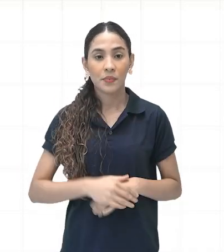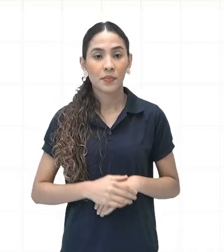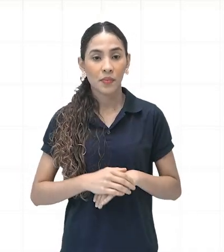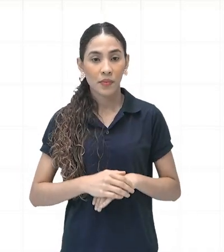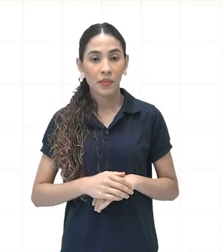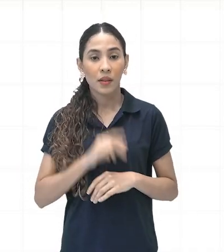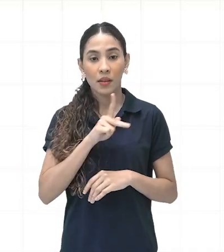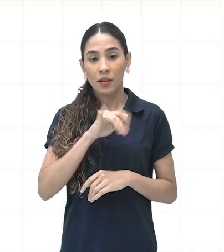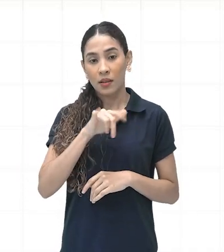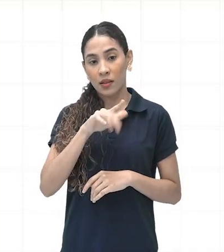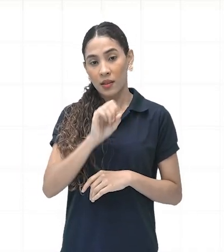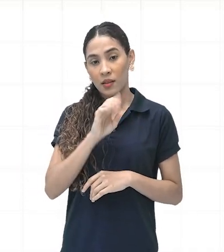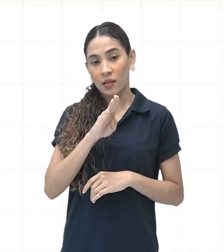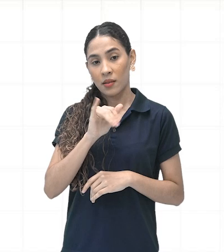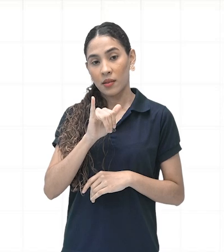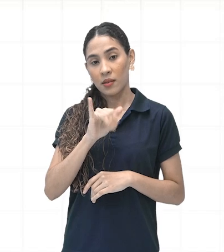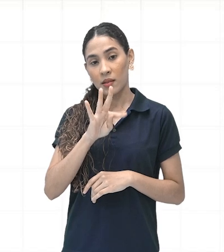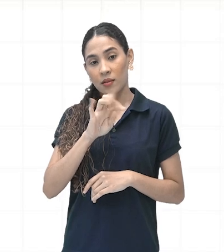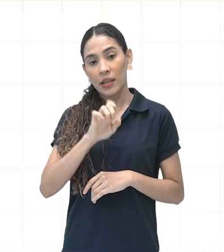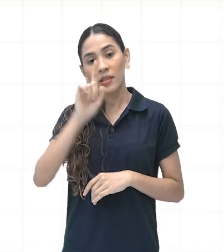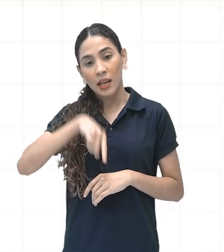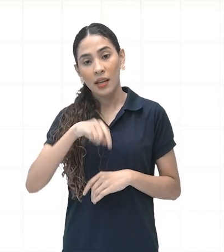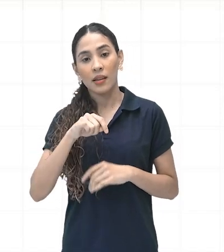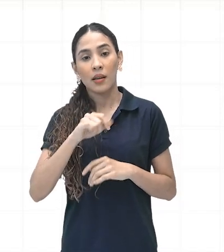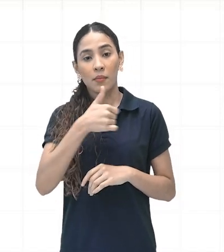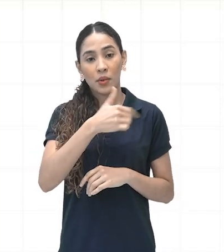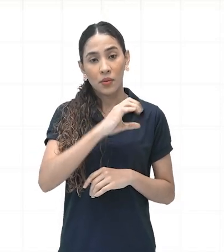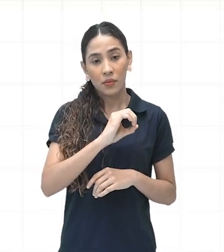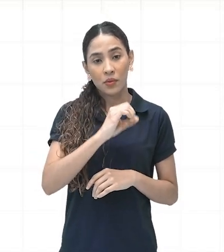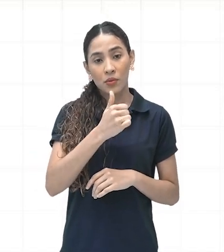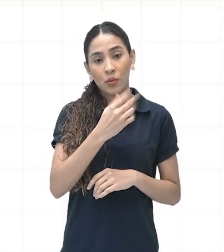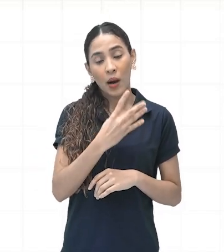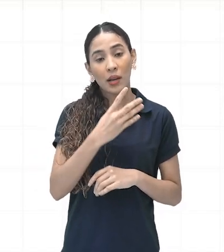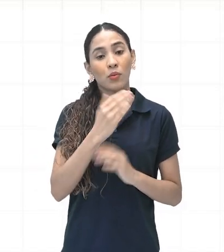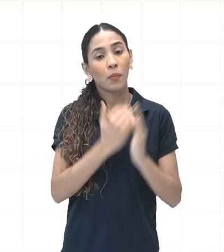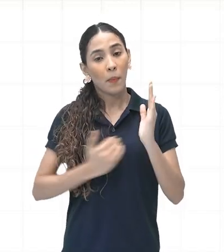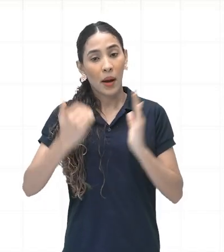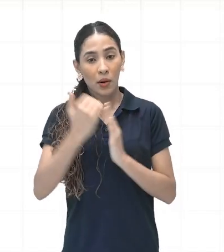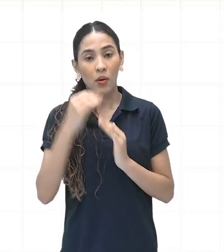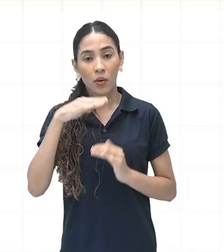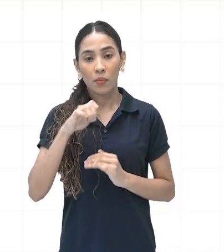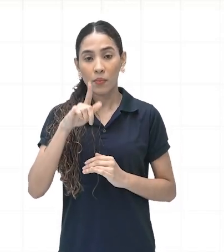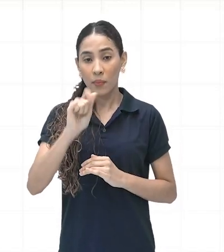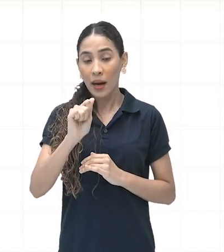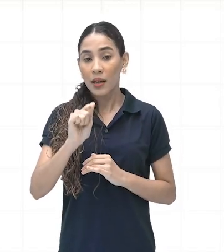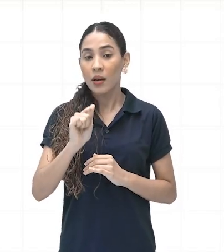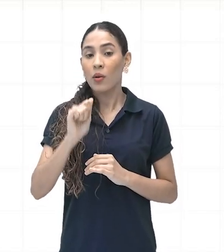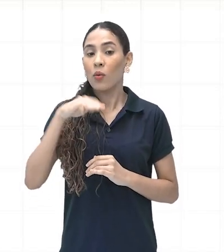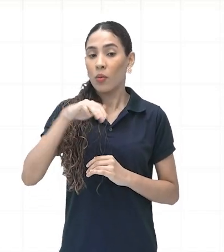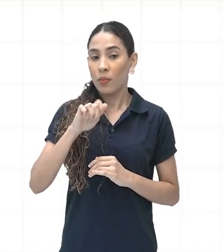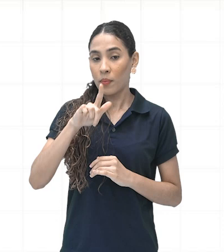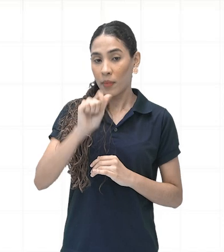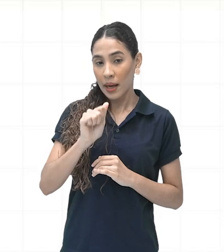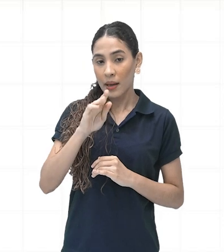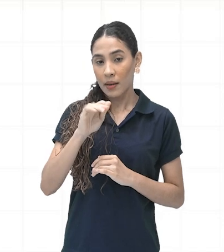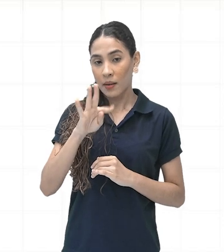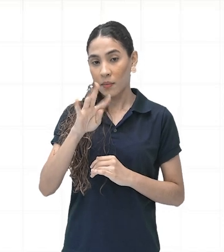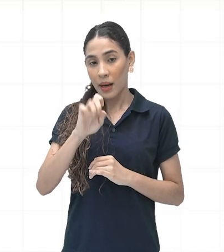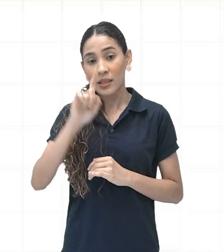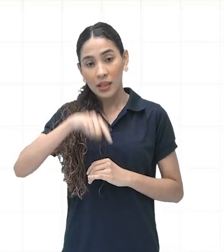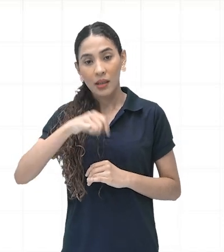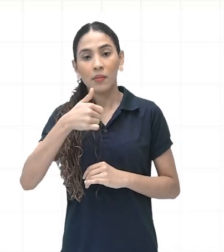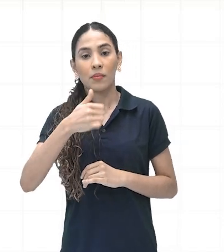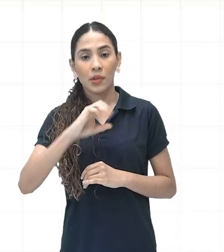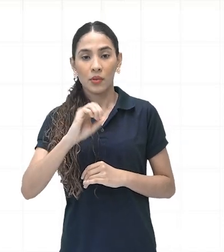Né? O kilobyte ele é 1024 vezes maior que o byte. O megabyte é 1024